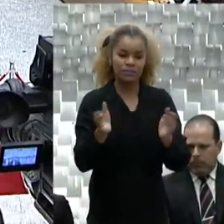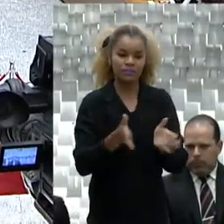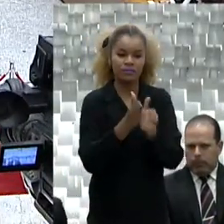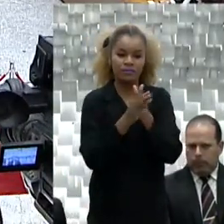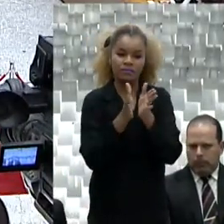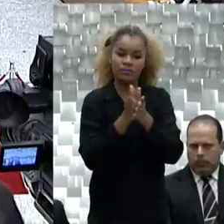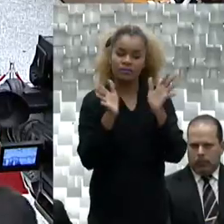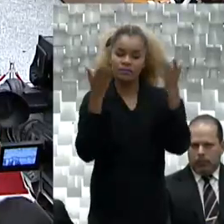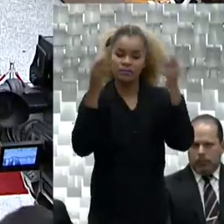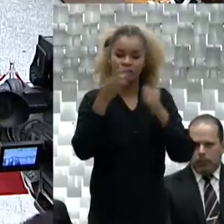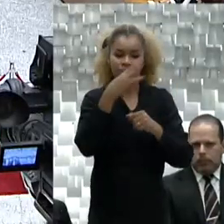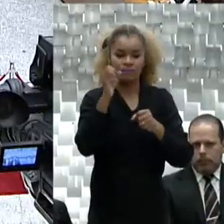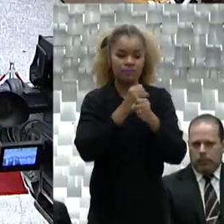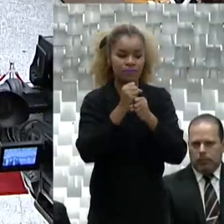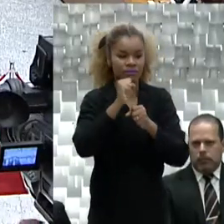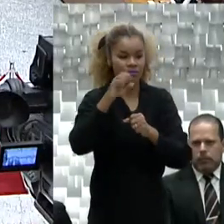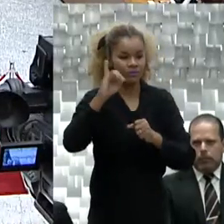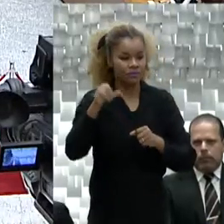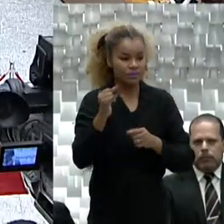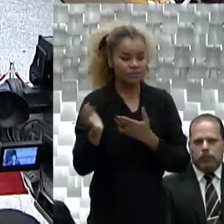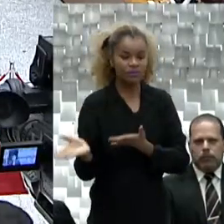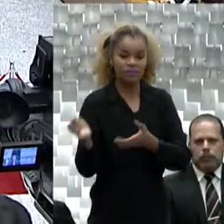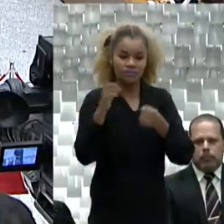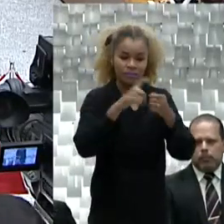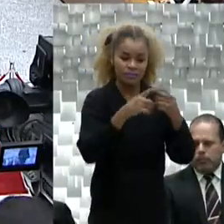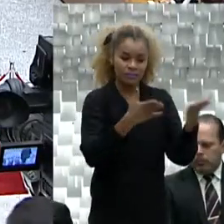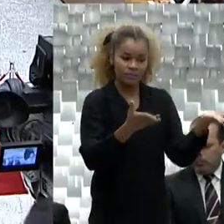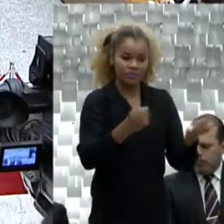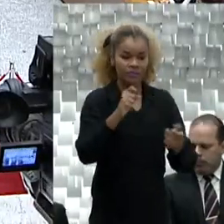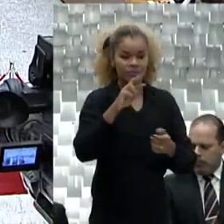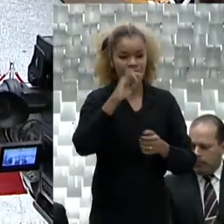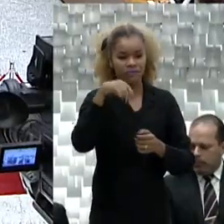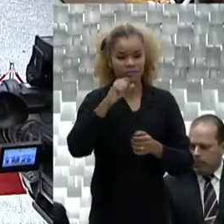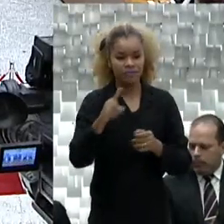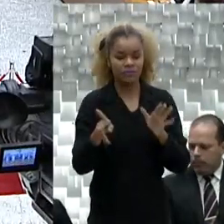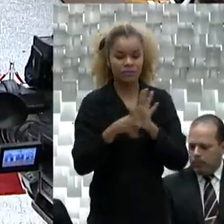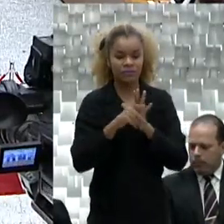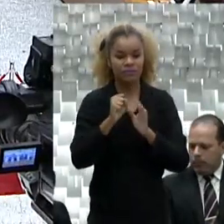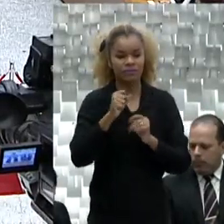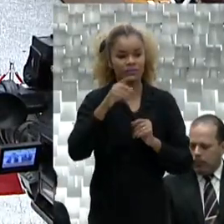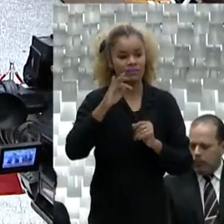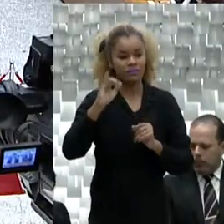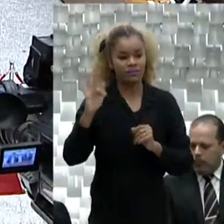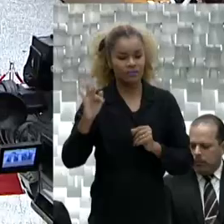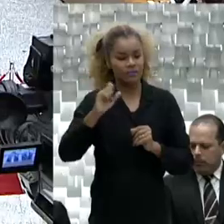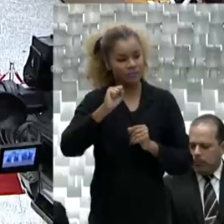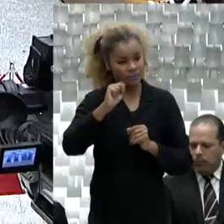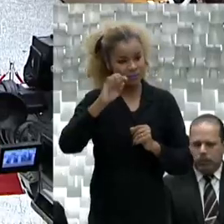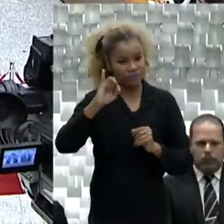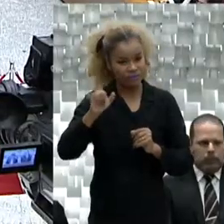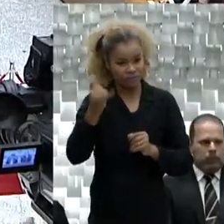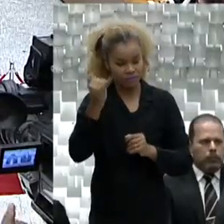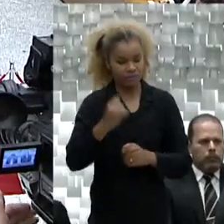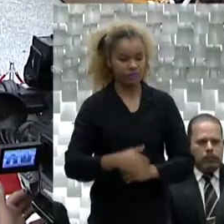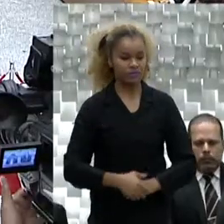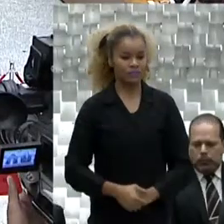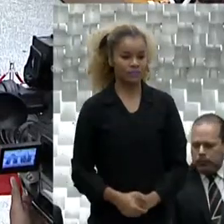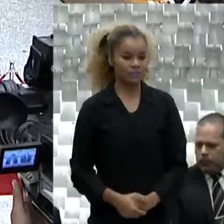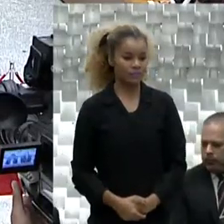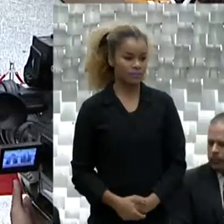anos do STJ e devolve a condução deste evento ao cerimonial do Supremo Tribunal de Justiça.